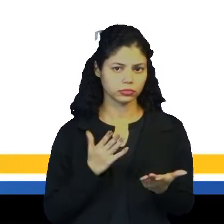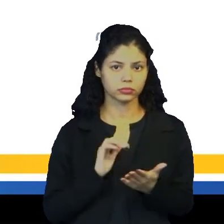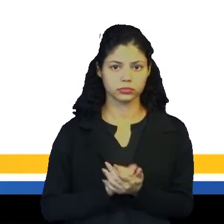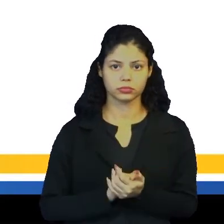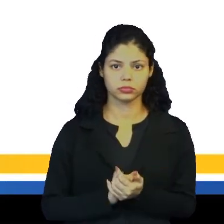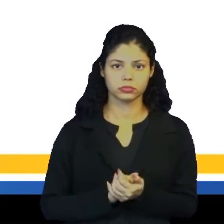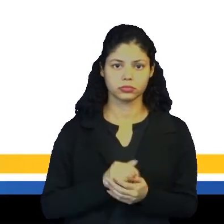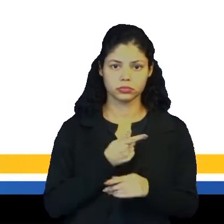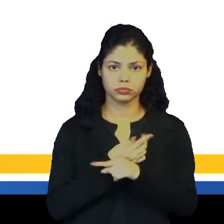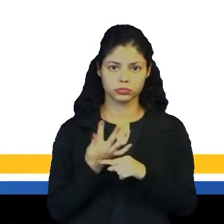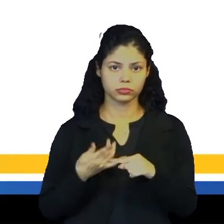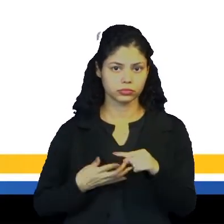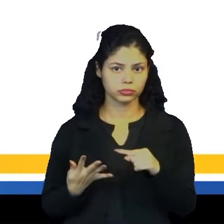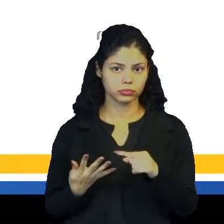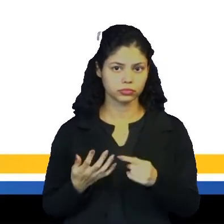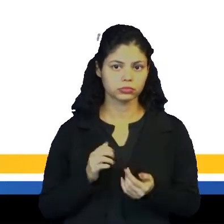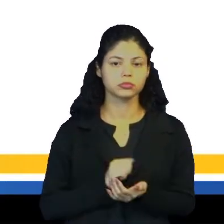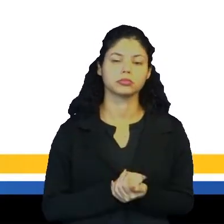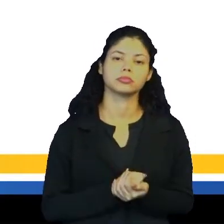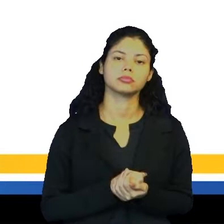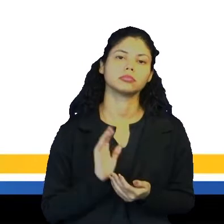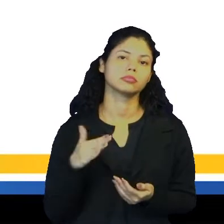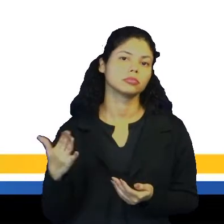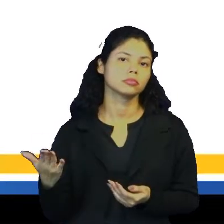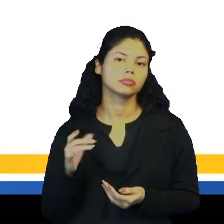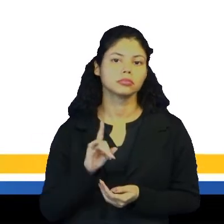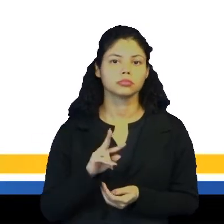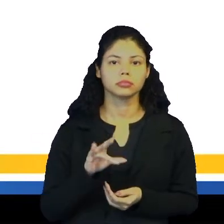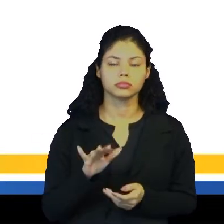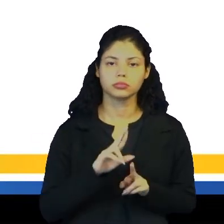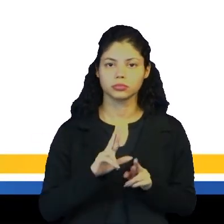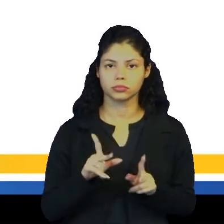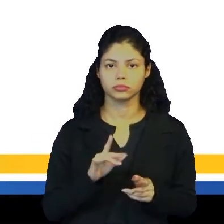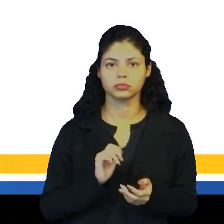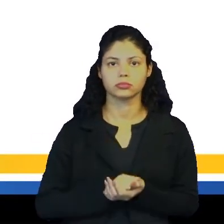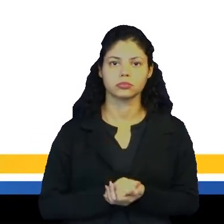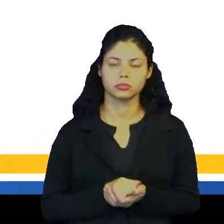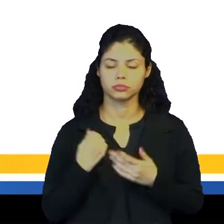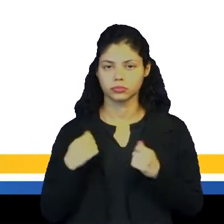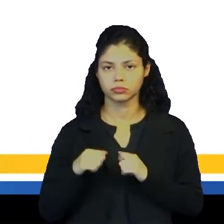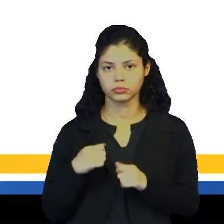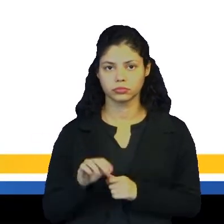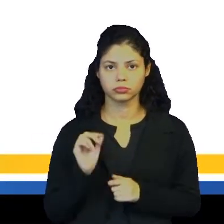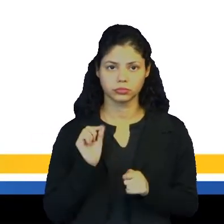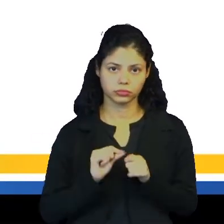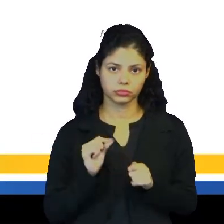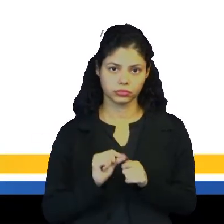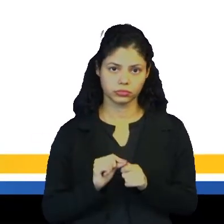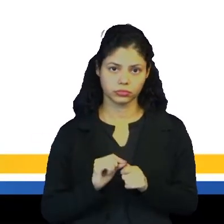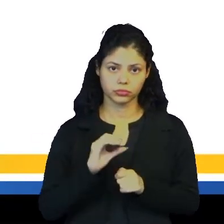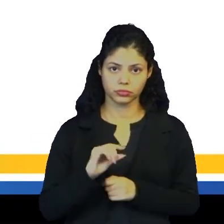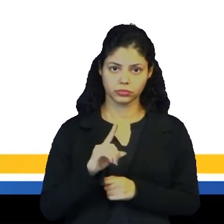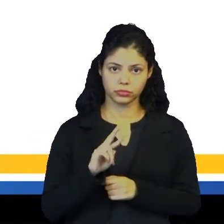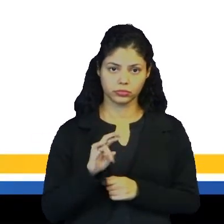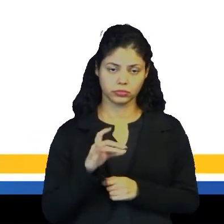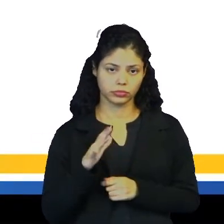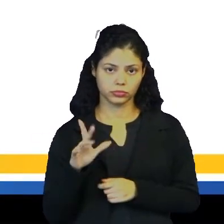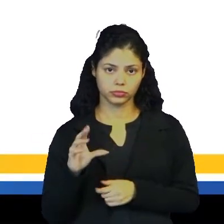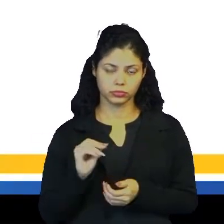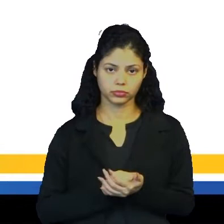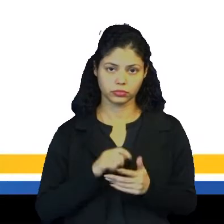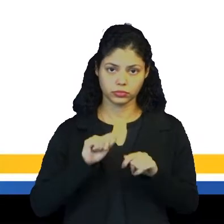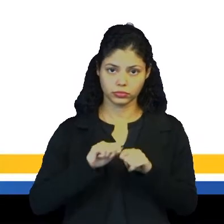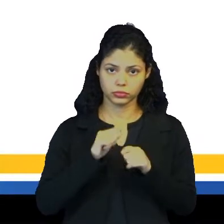comparar essas frações? Quando os denominadores são diferentes, devemos realizar operações